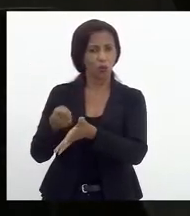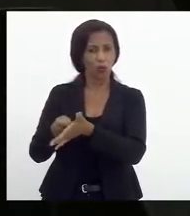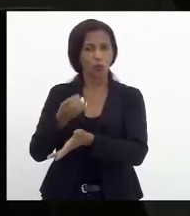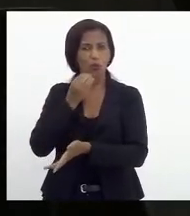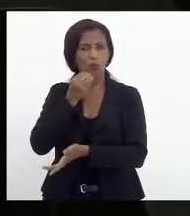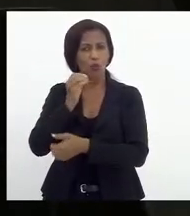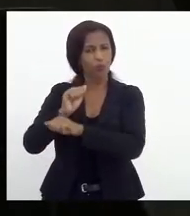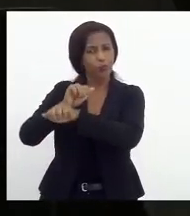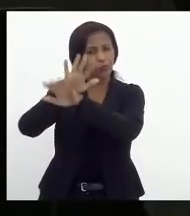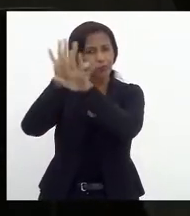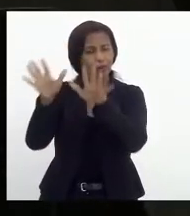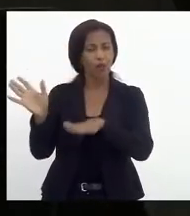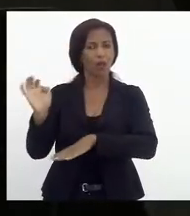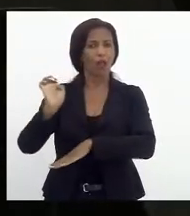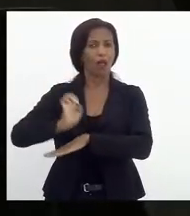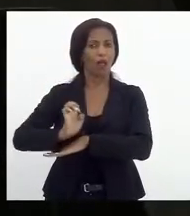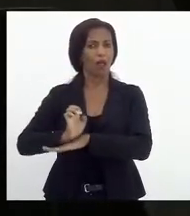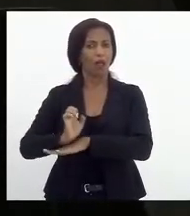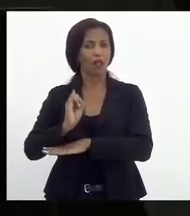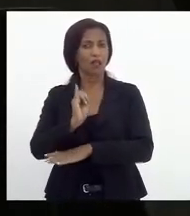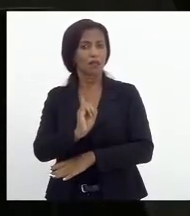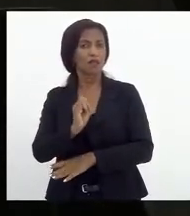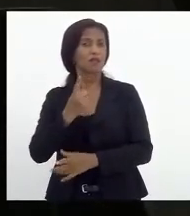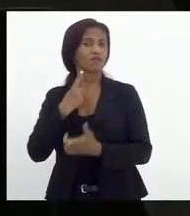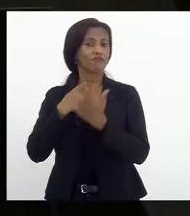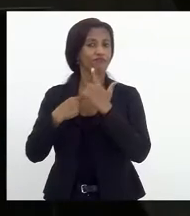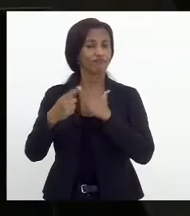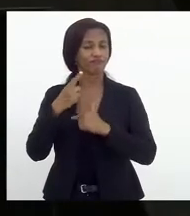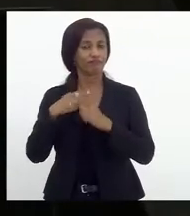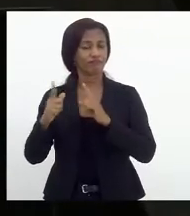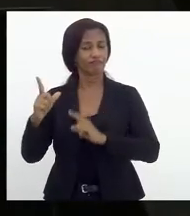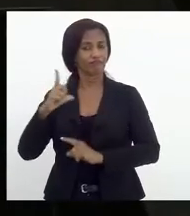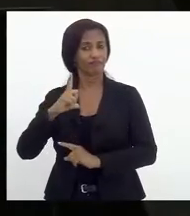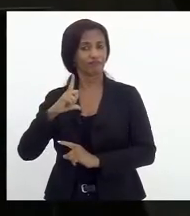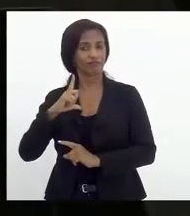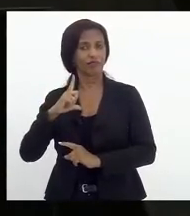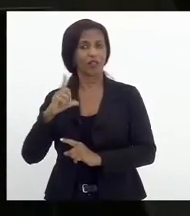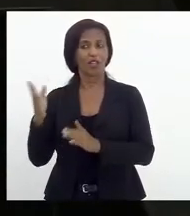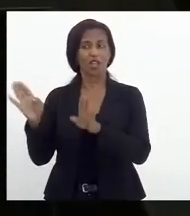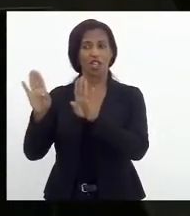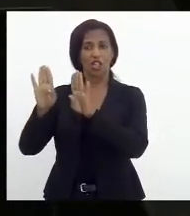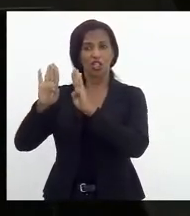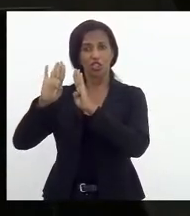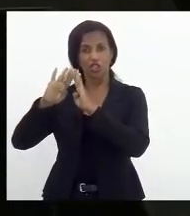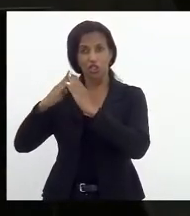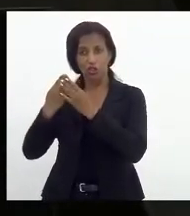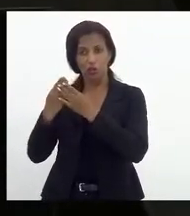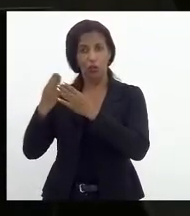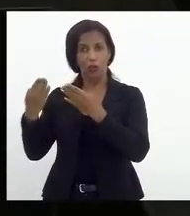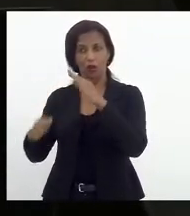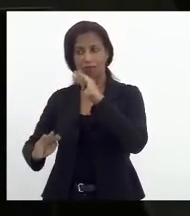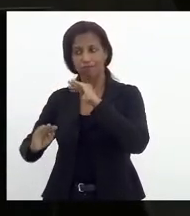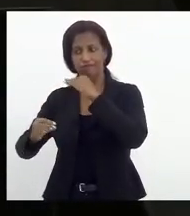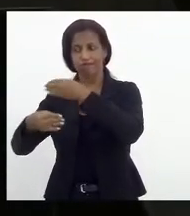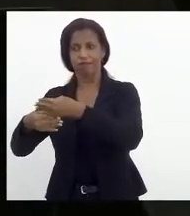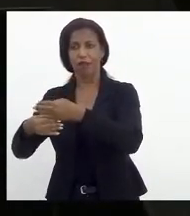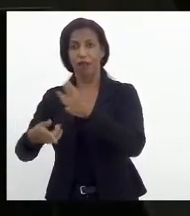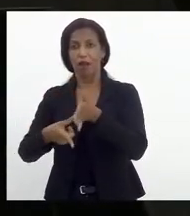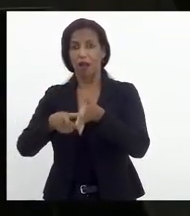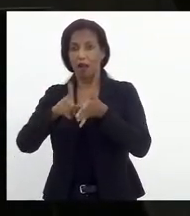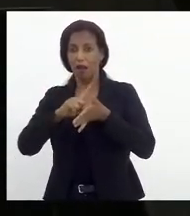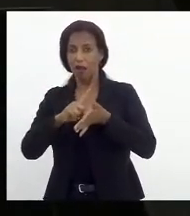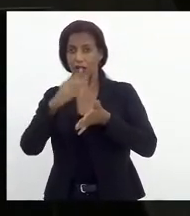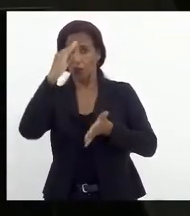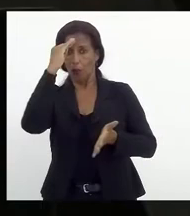transparentes para que o Estado, caso desejasse fechar alguma unidade escolar, tivesse antes que cumprir